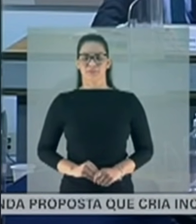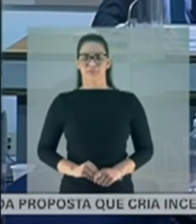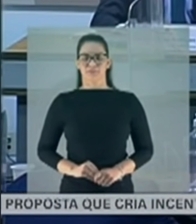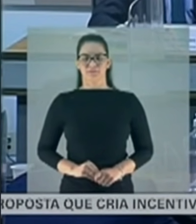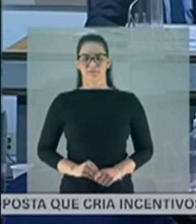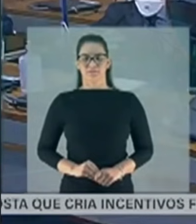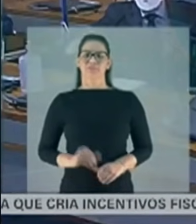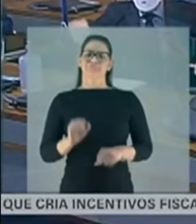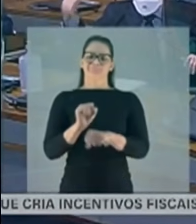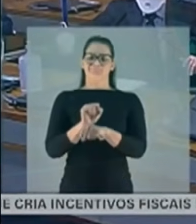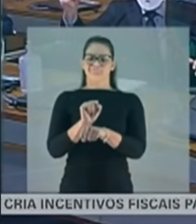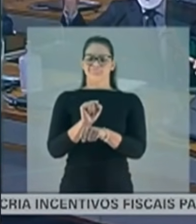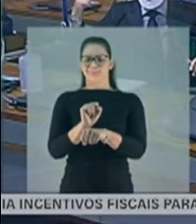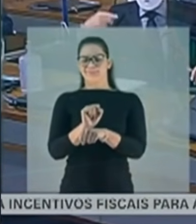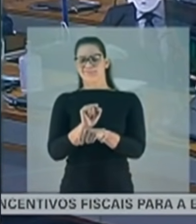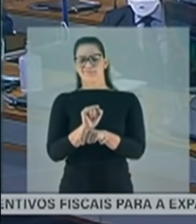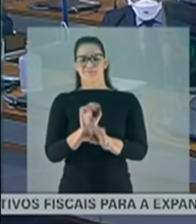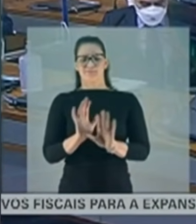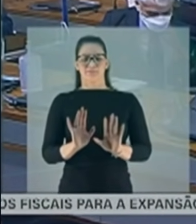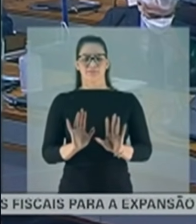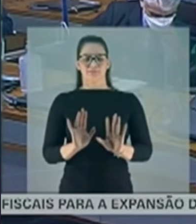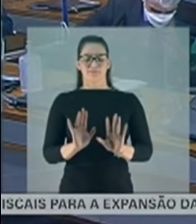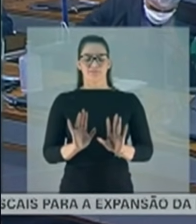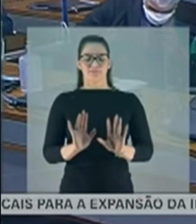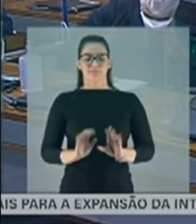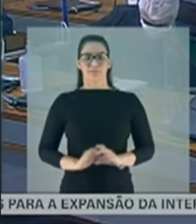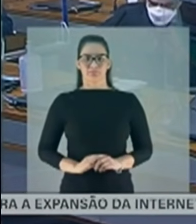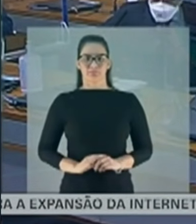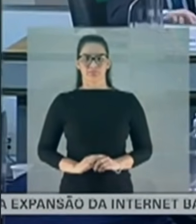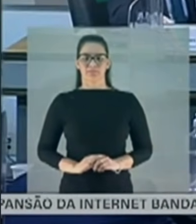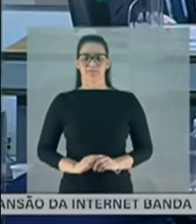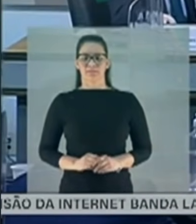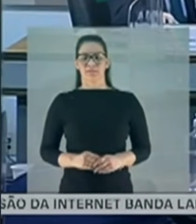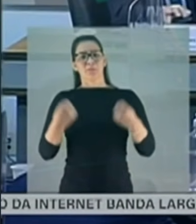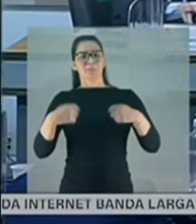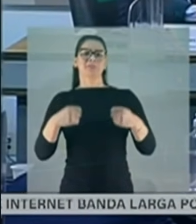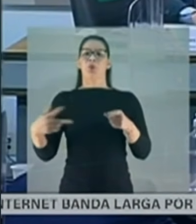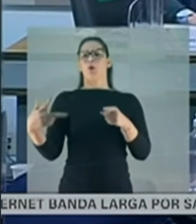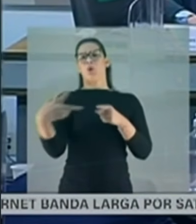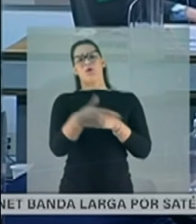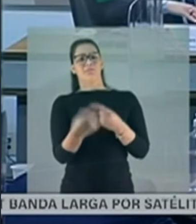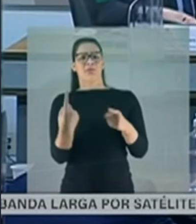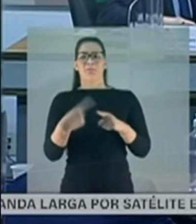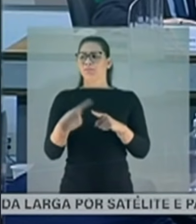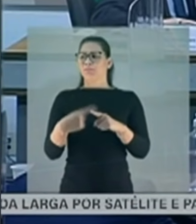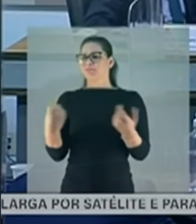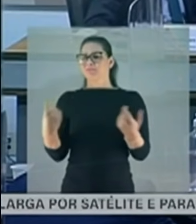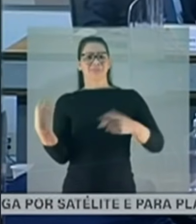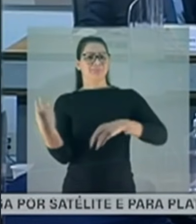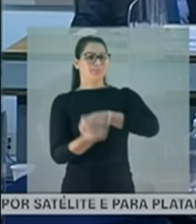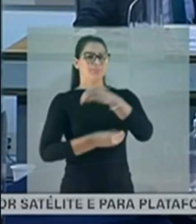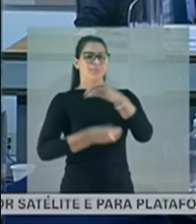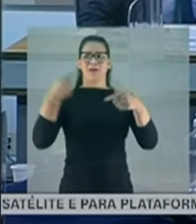Só é boa pro governo. Quem não quer CPI, tenha calma. Só um minutinho. Pessoal, eu vou ter que cortar o som de vocês, porque senão isso aqui vira